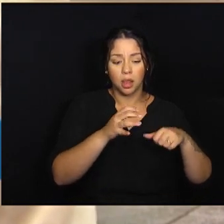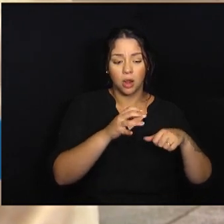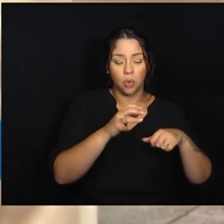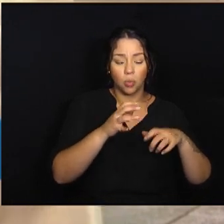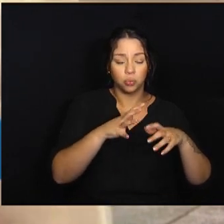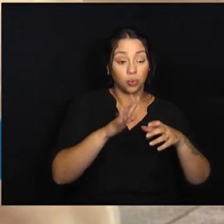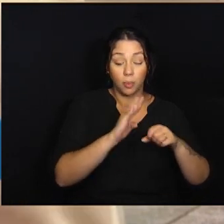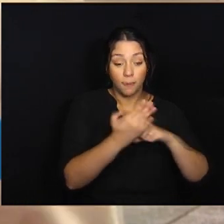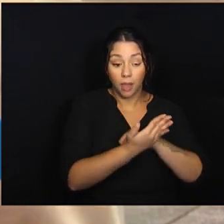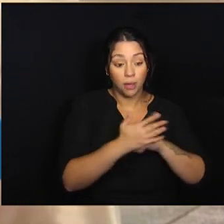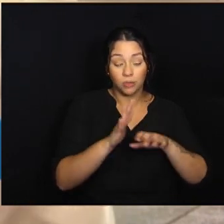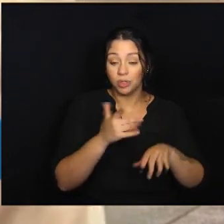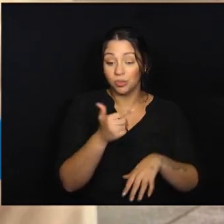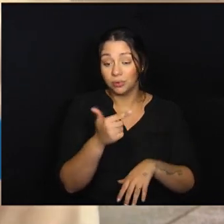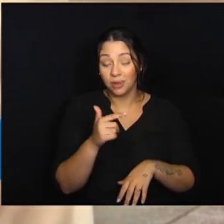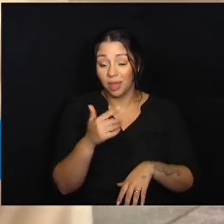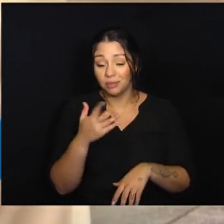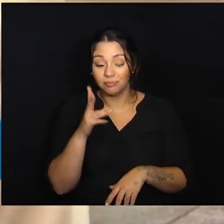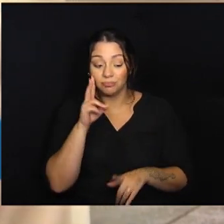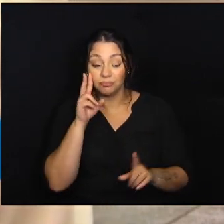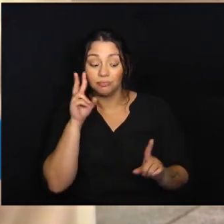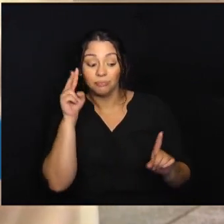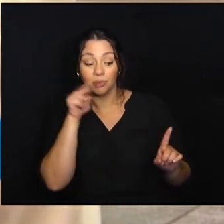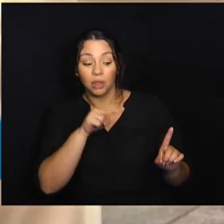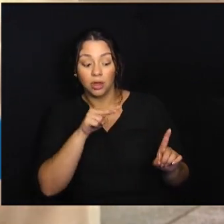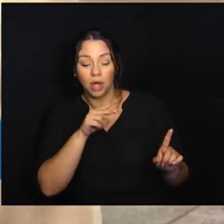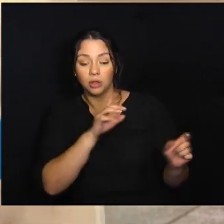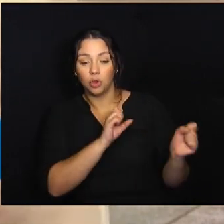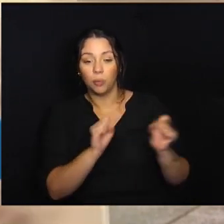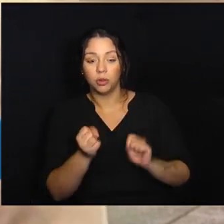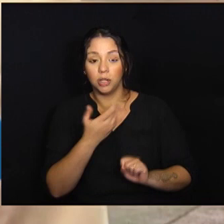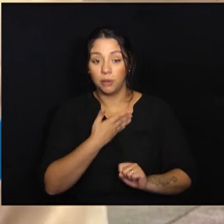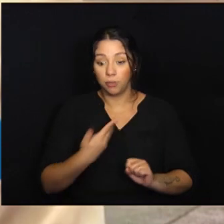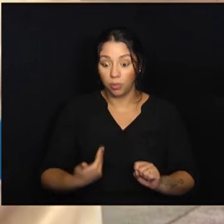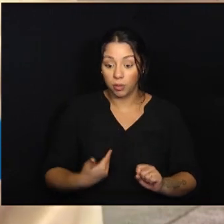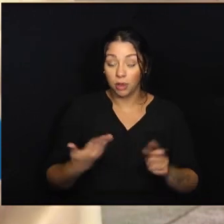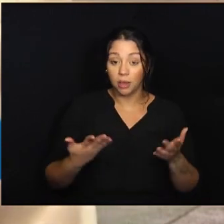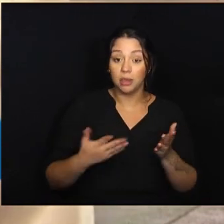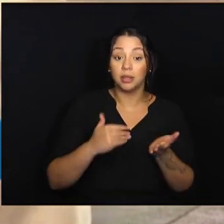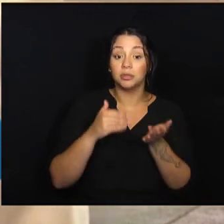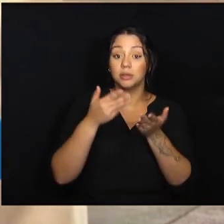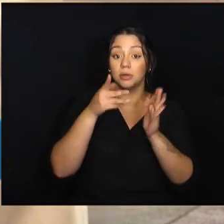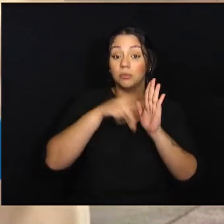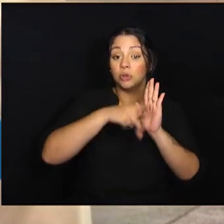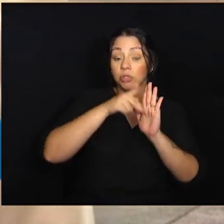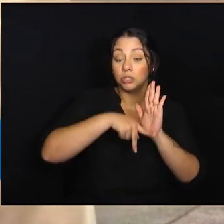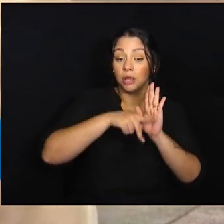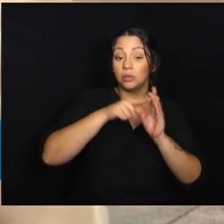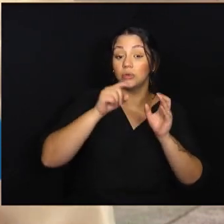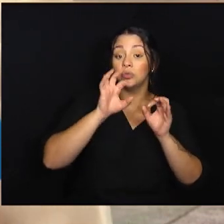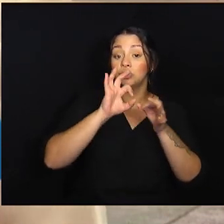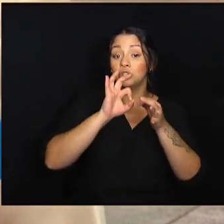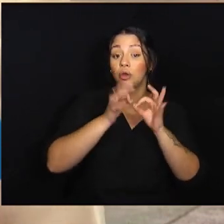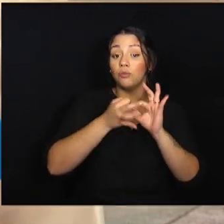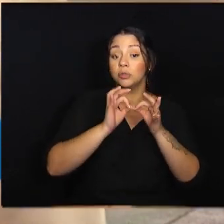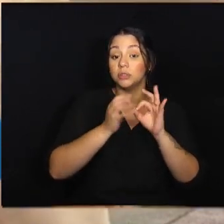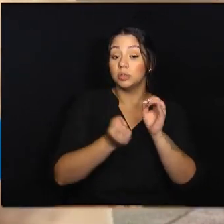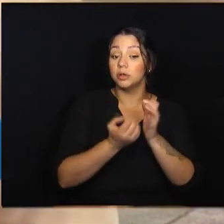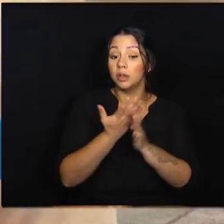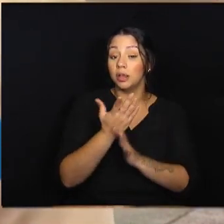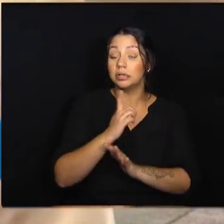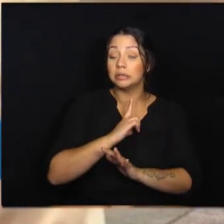poder público para ele. Esse projeto das oficinas culturais apresentado pela nossa secretária hoje tem em